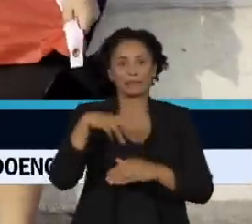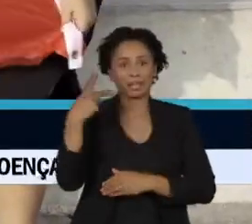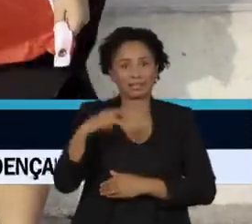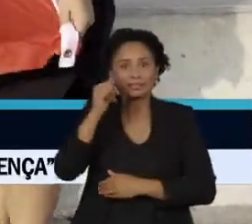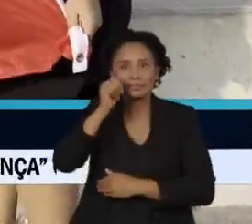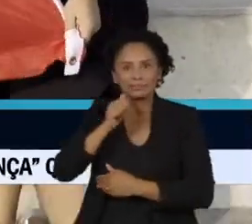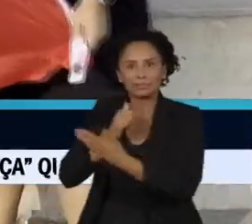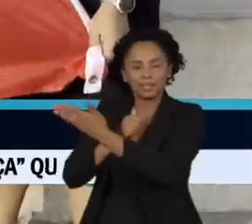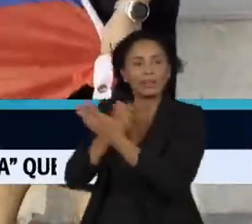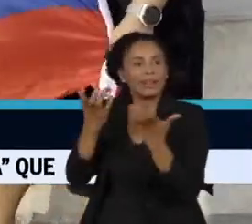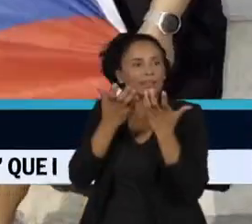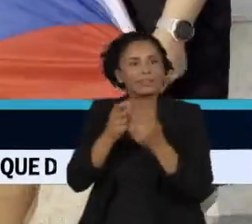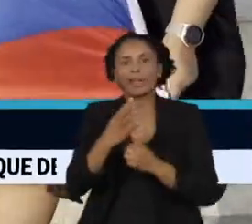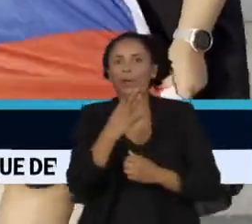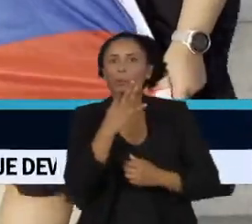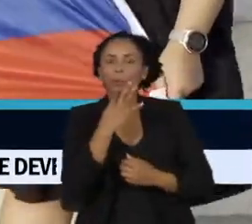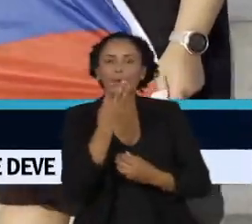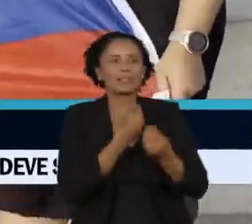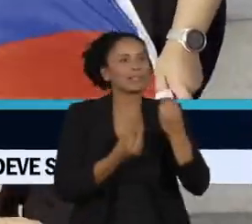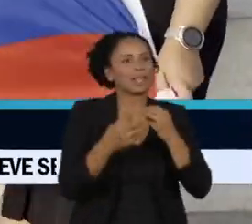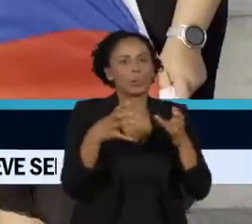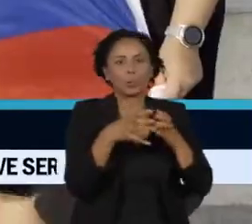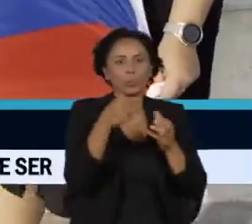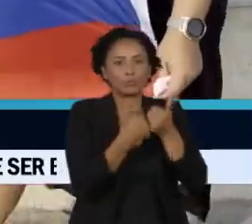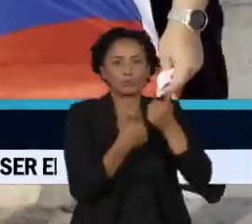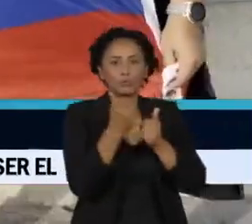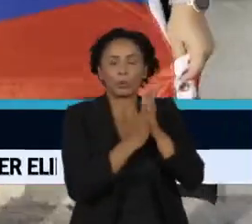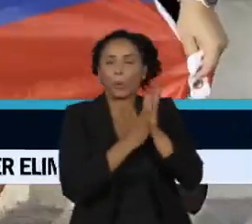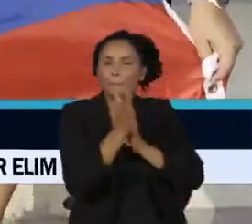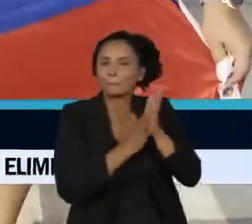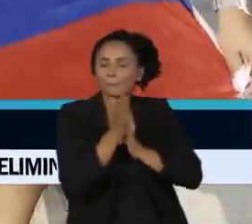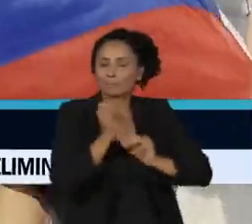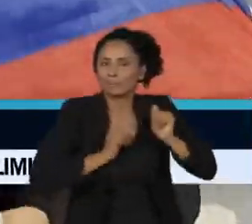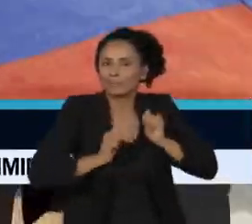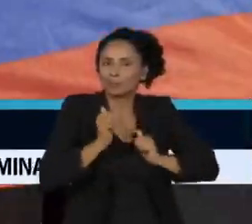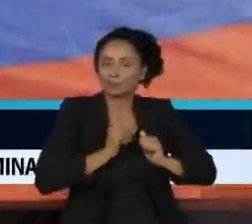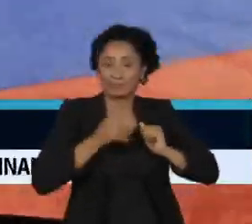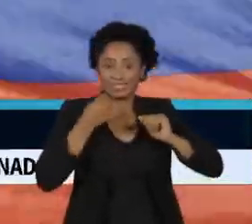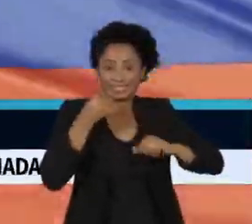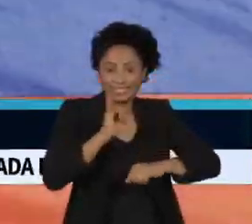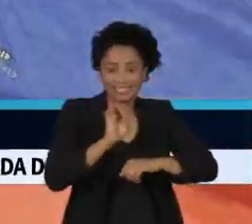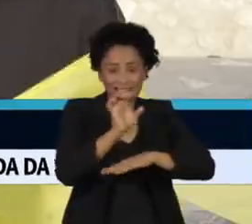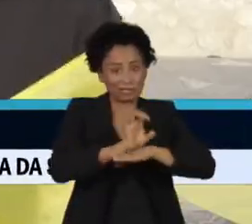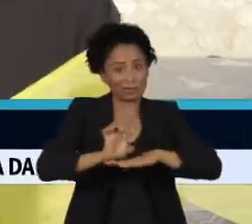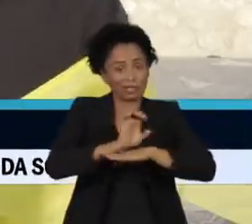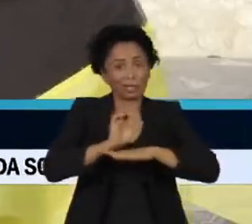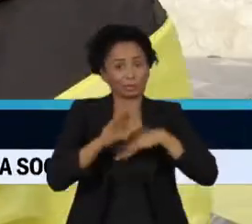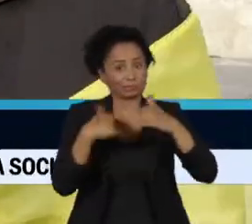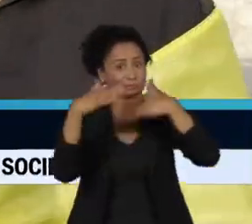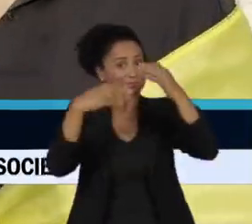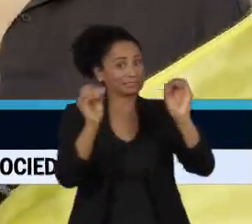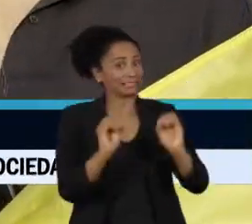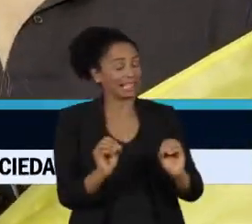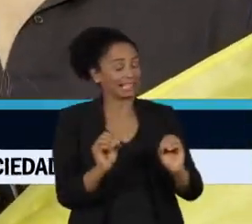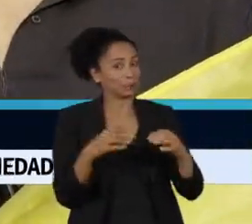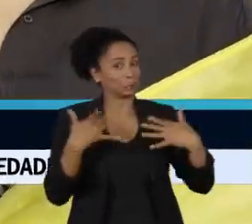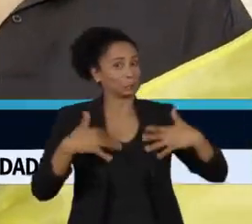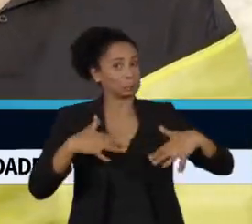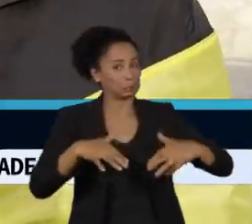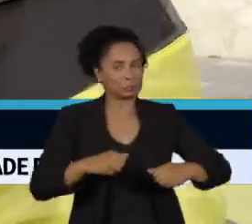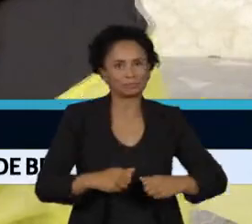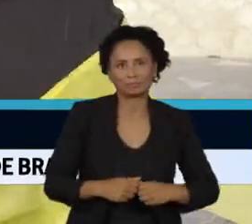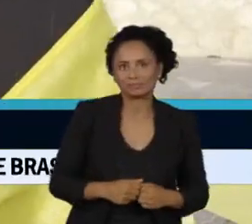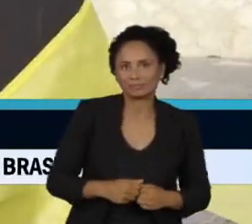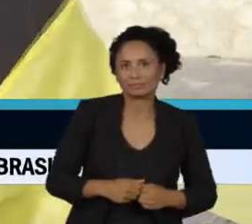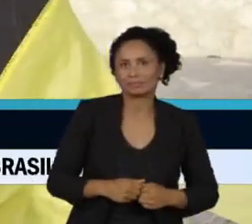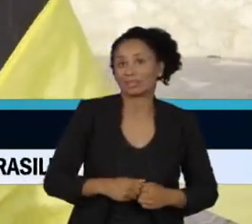país sede e ver a seleção ir bem, pelo menos no jogo de estreia. Mas se o Equador não avançar... Para qualquer sul-americano, não? Ojalá